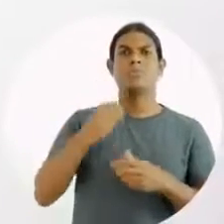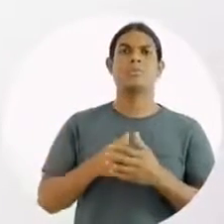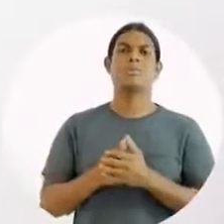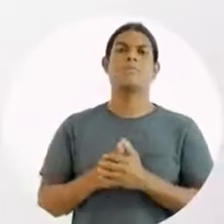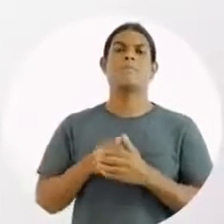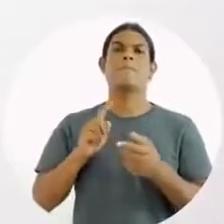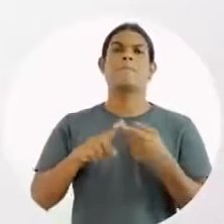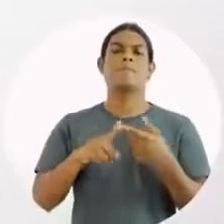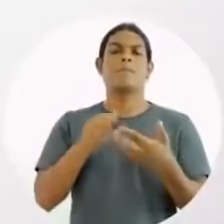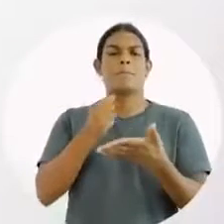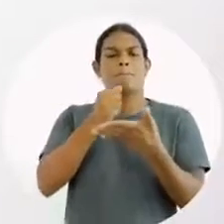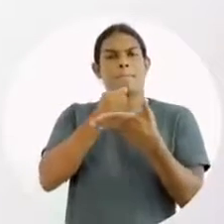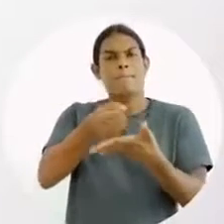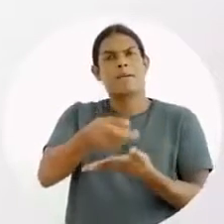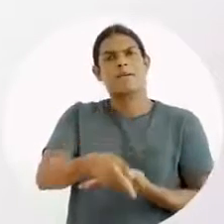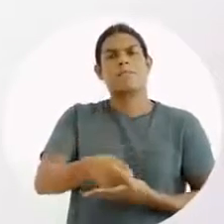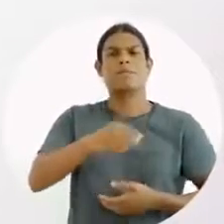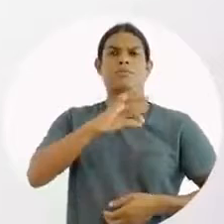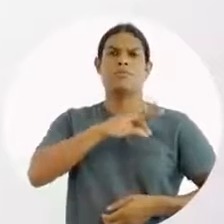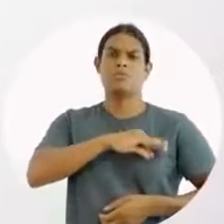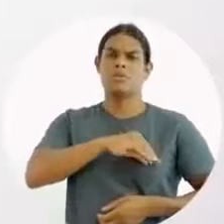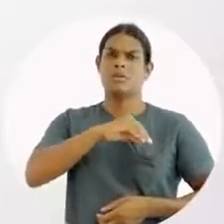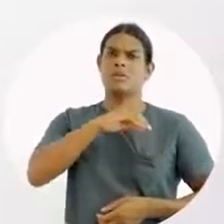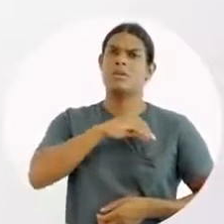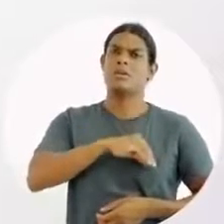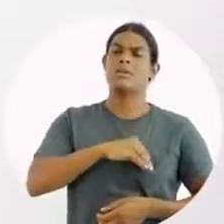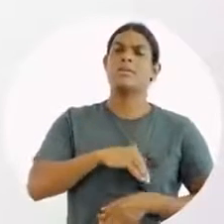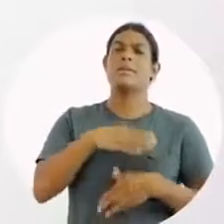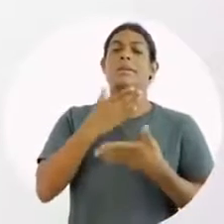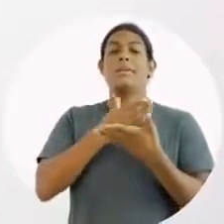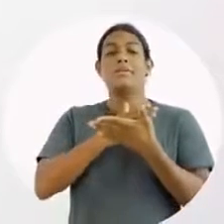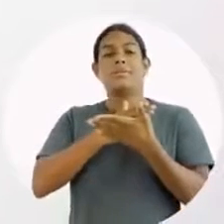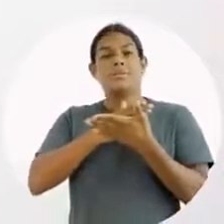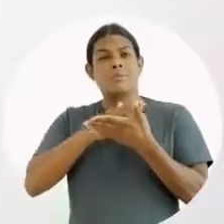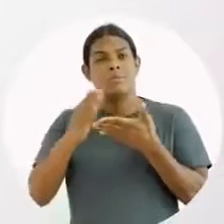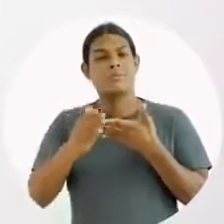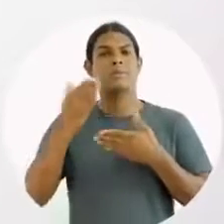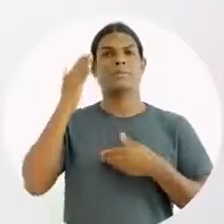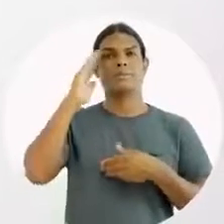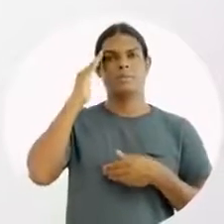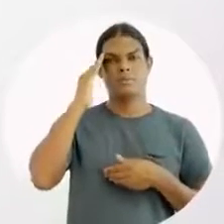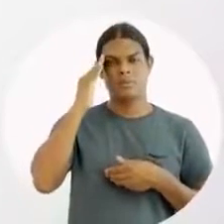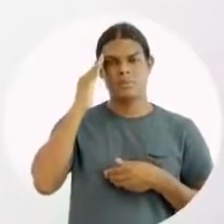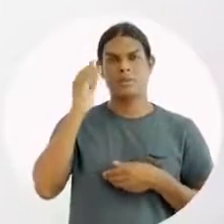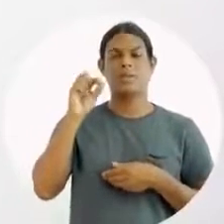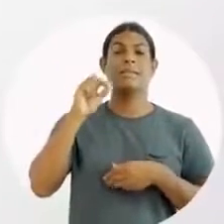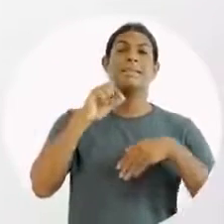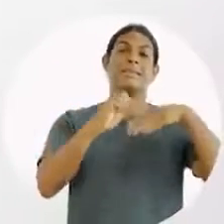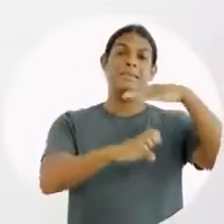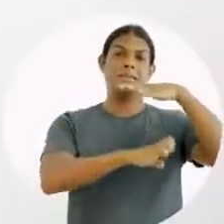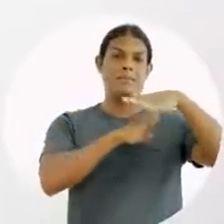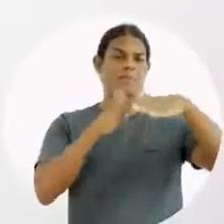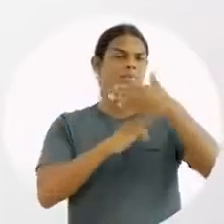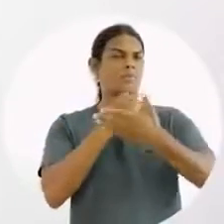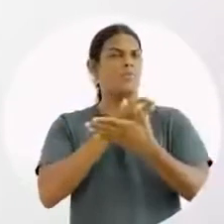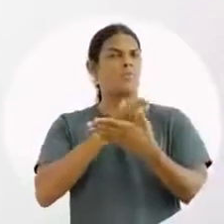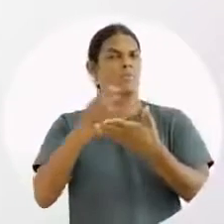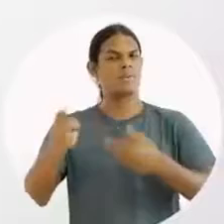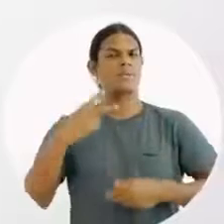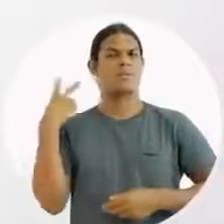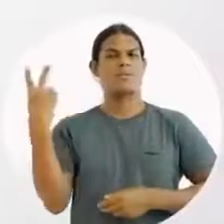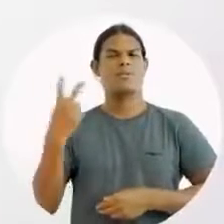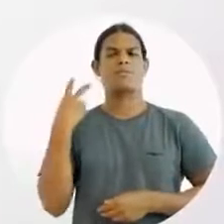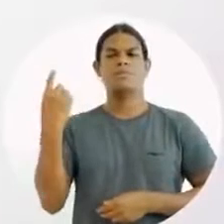do trabalho e assim por diante. Então, a gente começa a entender que as organizações passam a valorizar